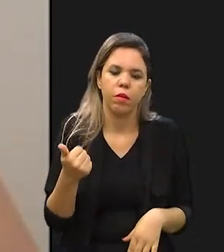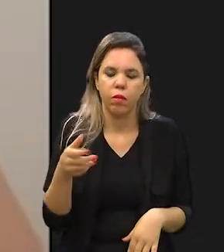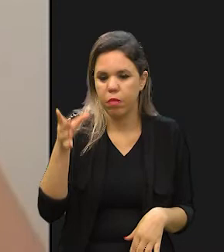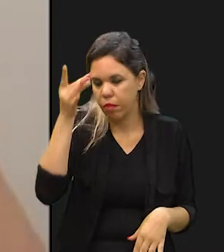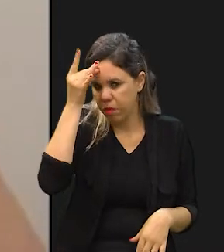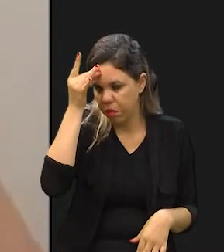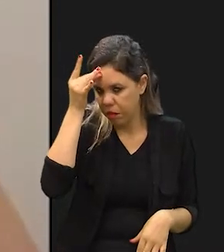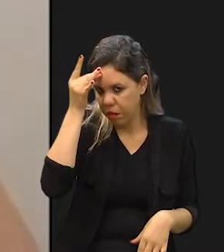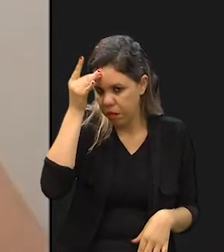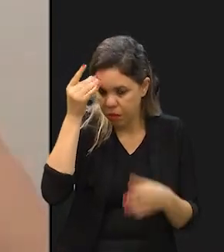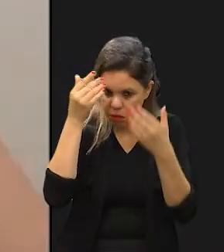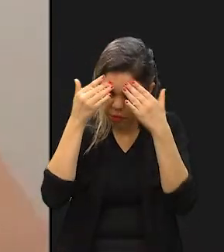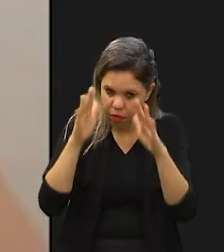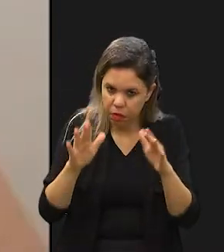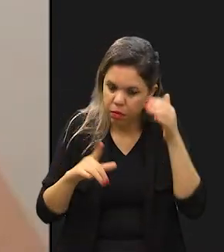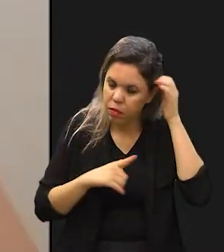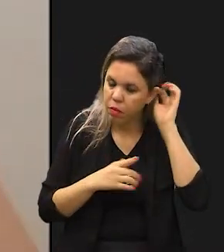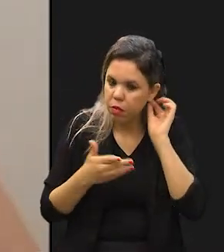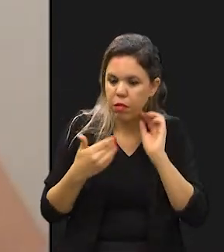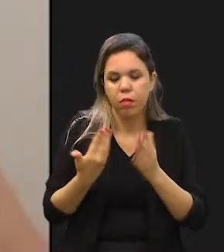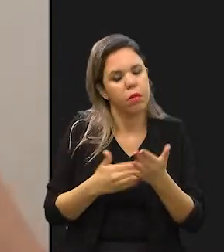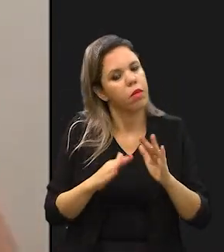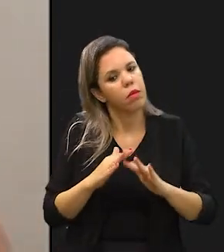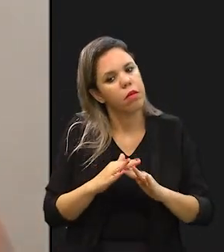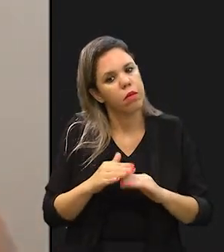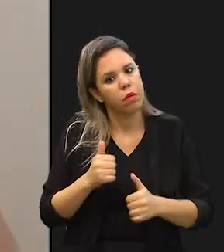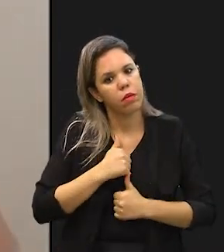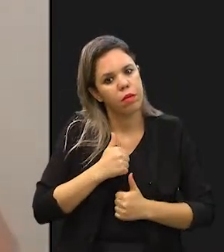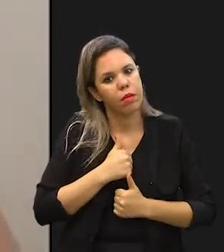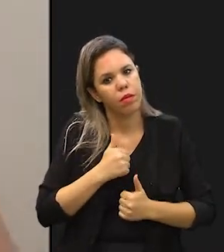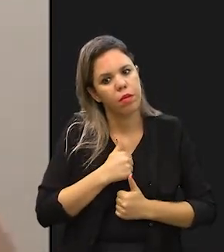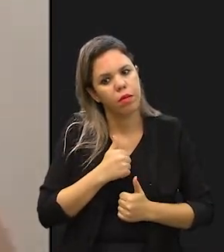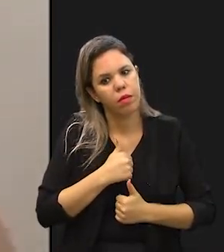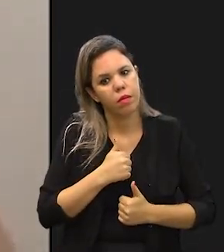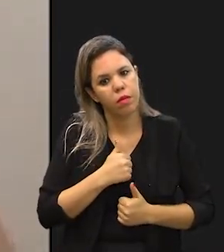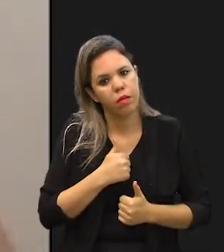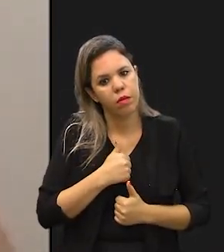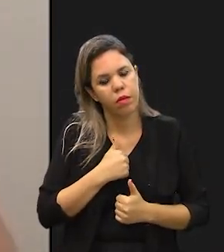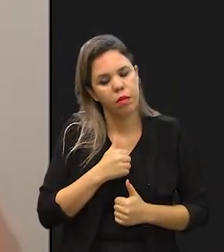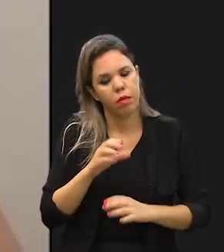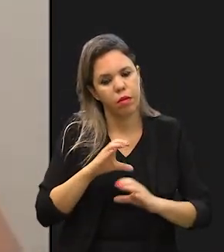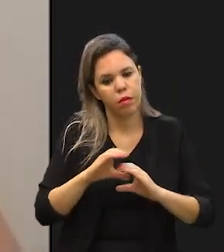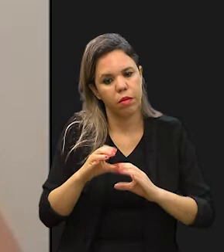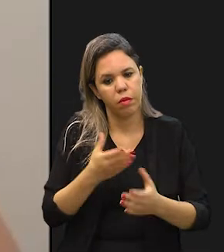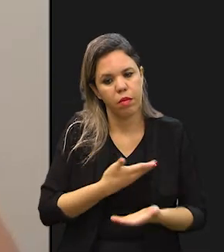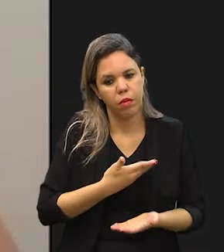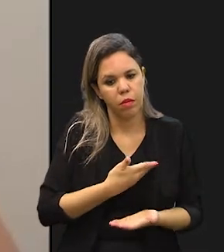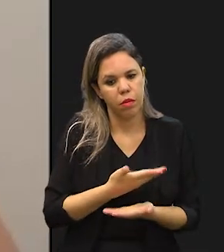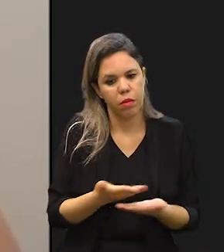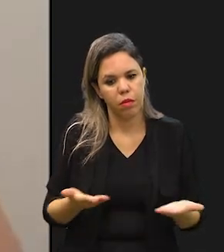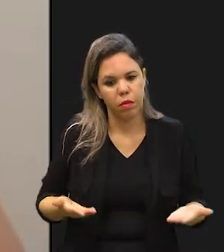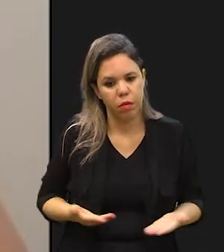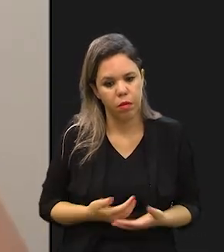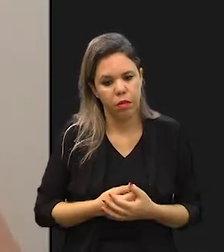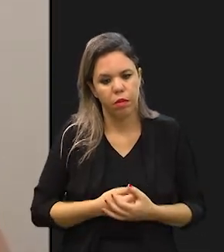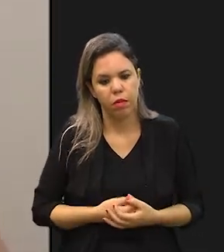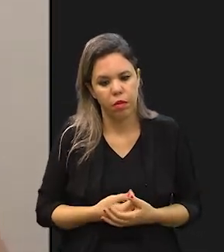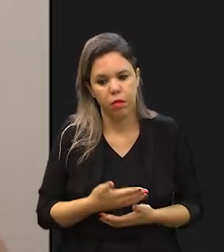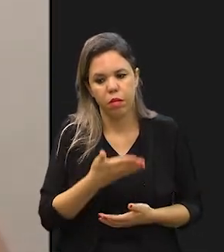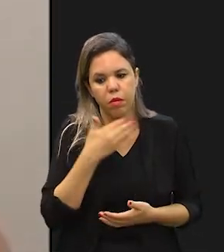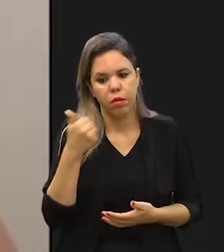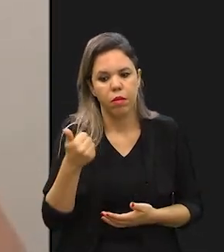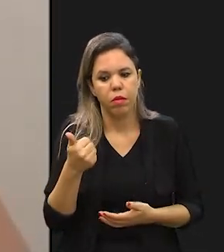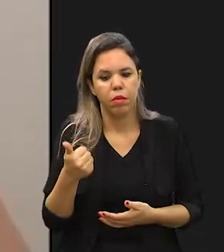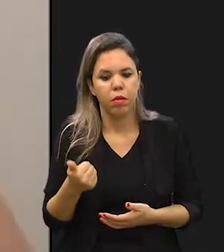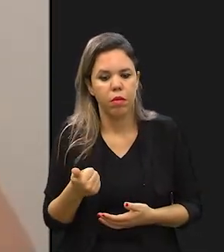da aprendizagem, então um desempenho melhor na escola, uma melhora da autoestima, uma melhora dos relacionamentos com colegas, com amigos, uma